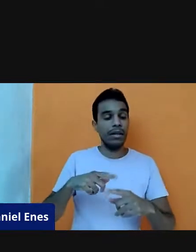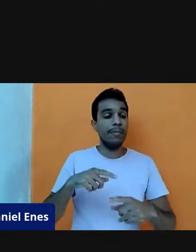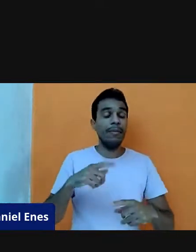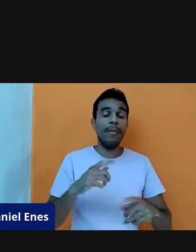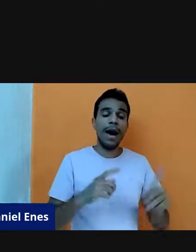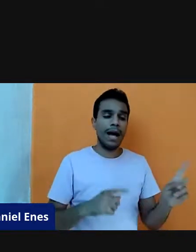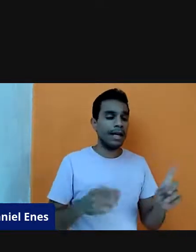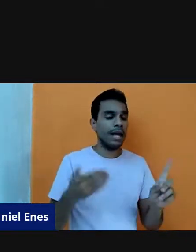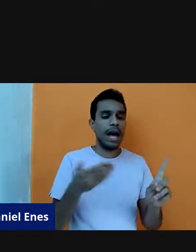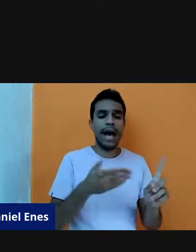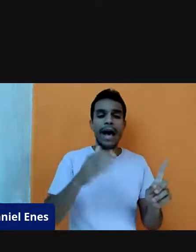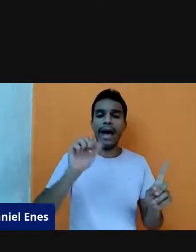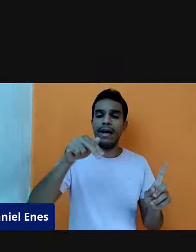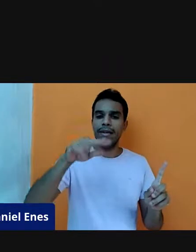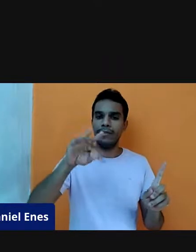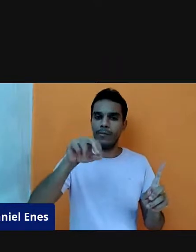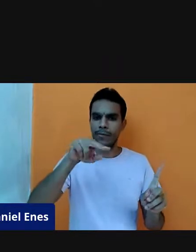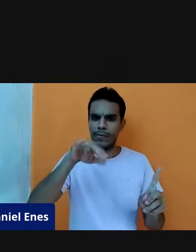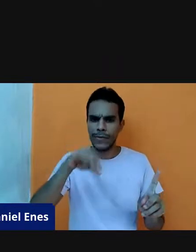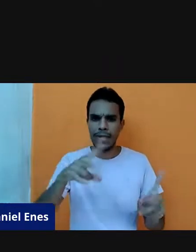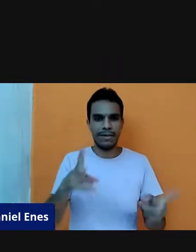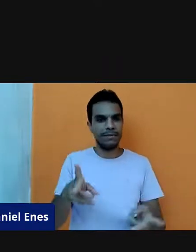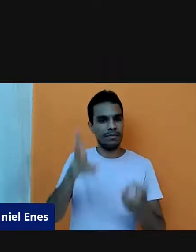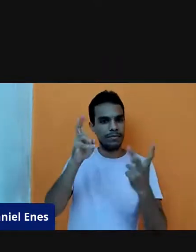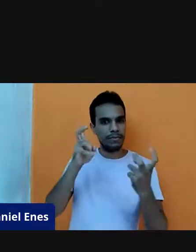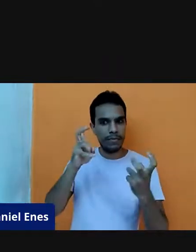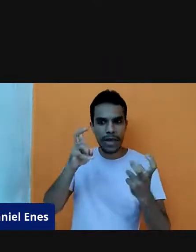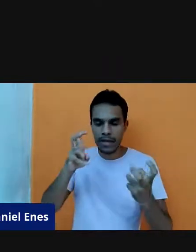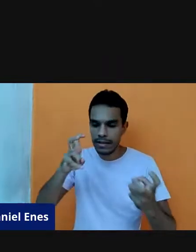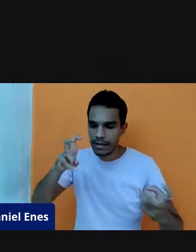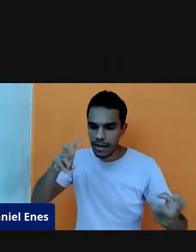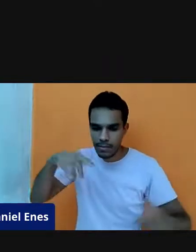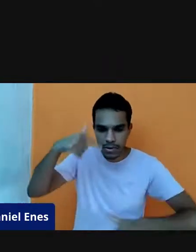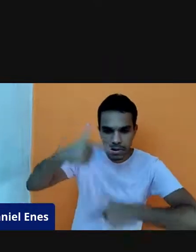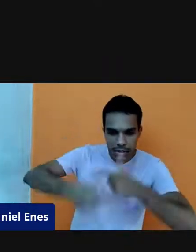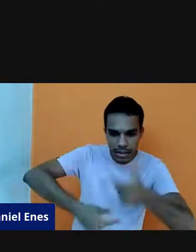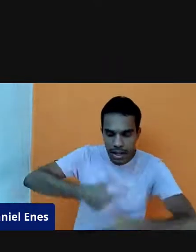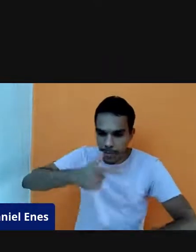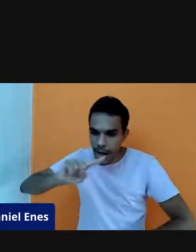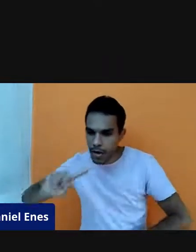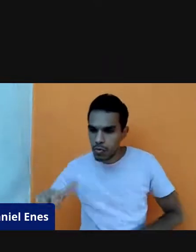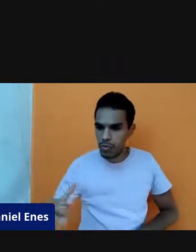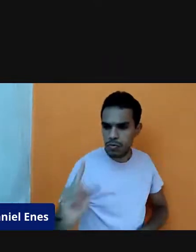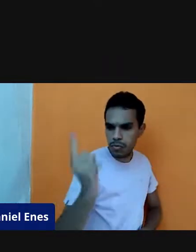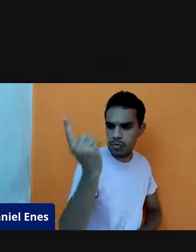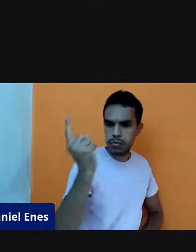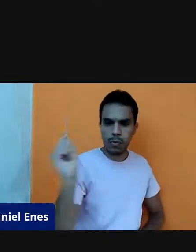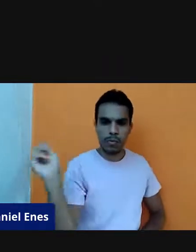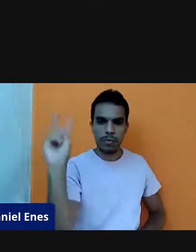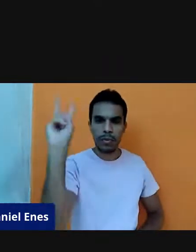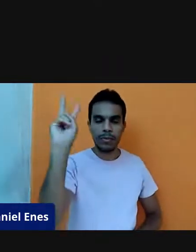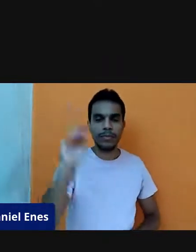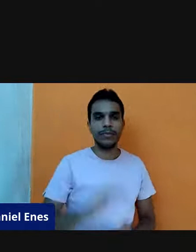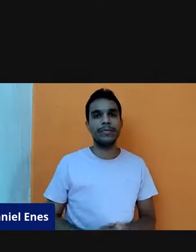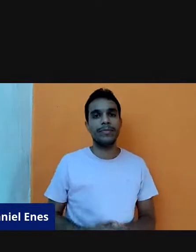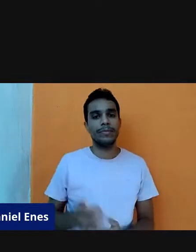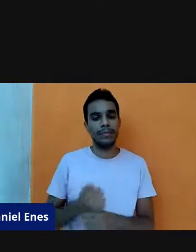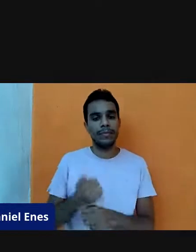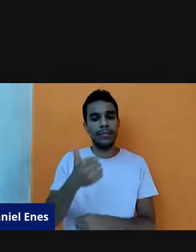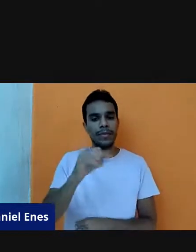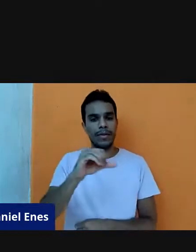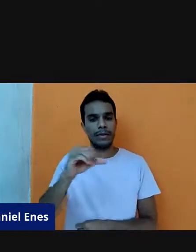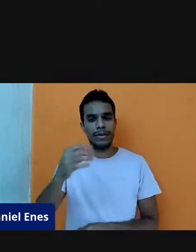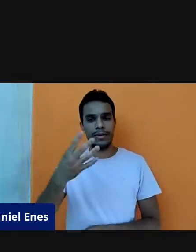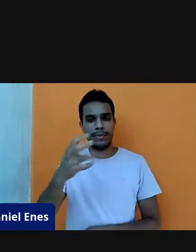ali já o nascimento de uma obra-prima, né? Em 45, o